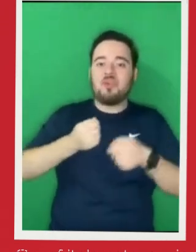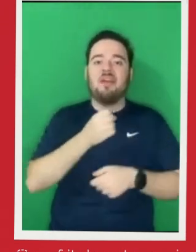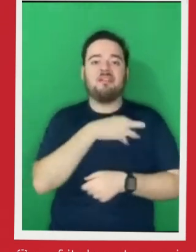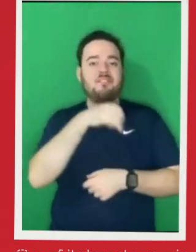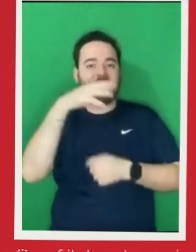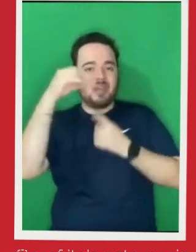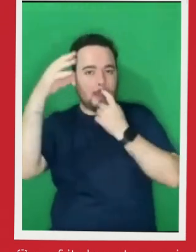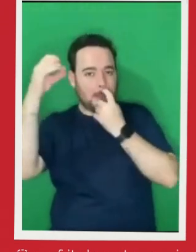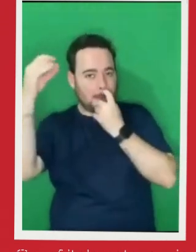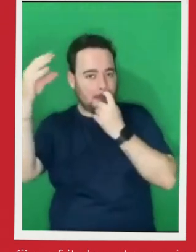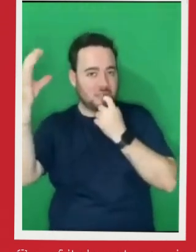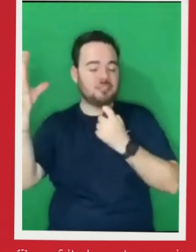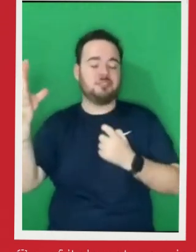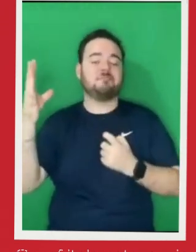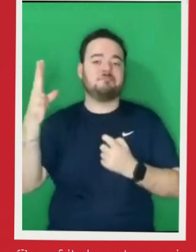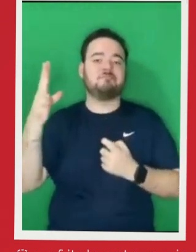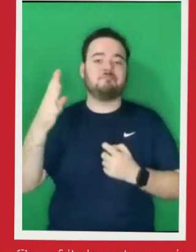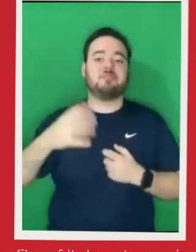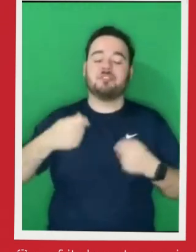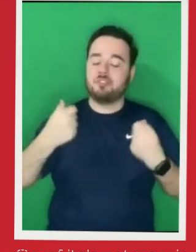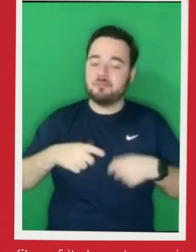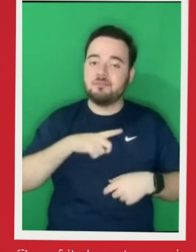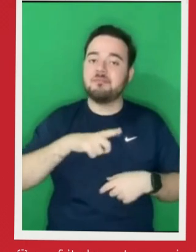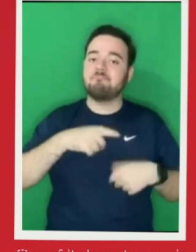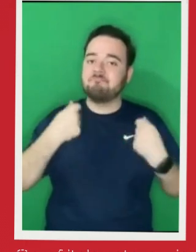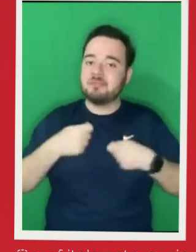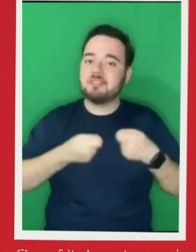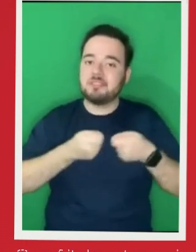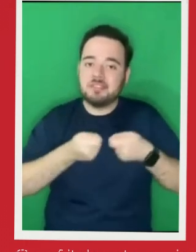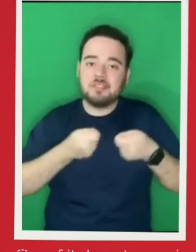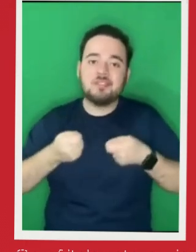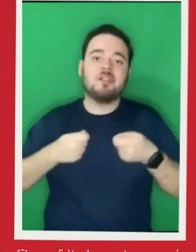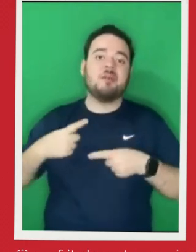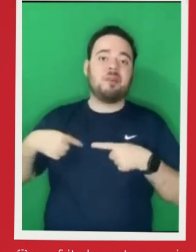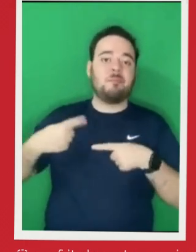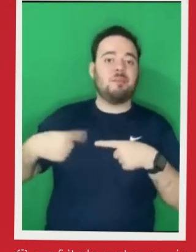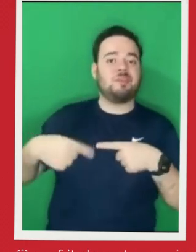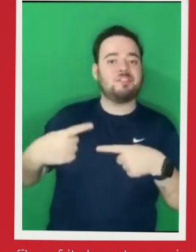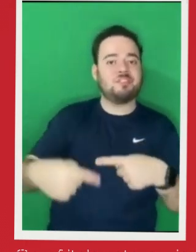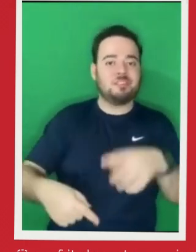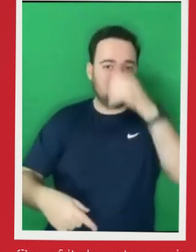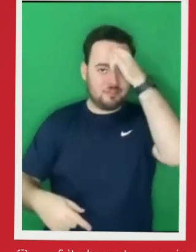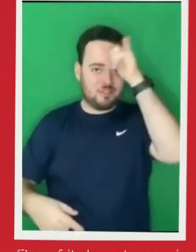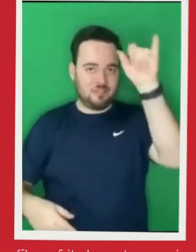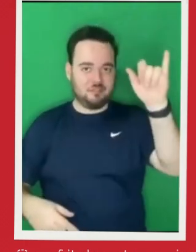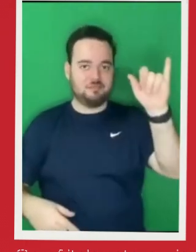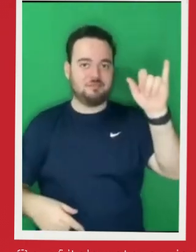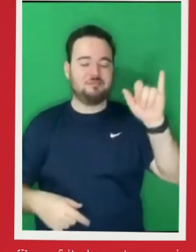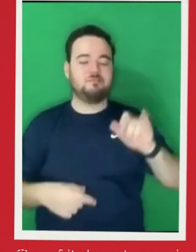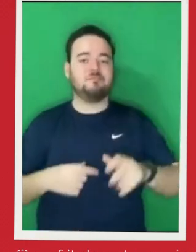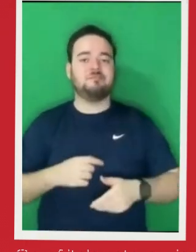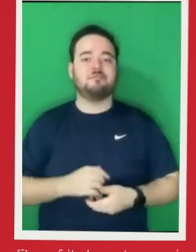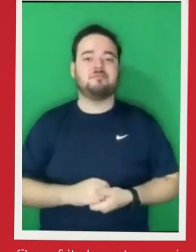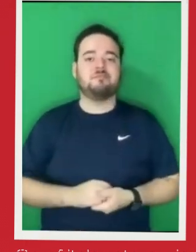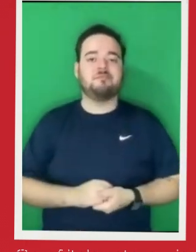controlar que as viagens não fossem disparadores de ausência, não fossem disparadores de procrastinação.